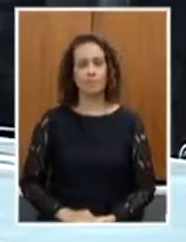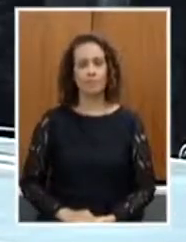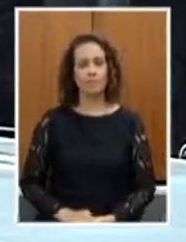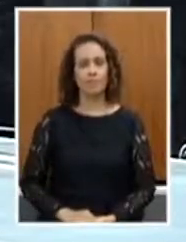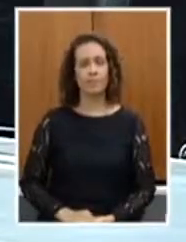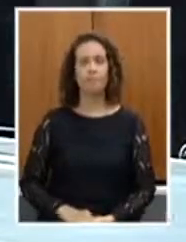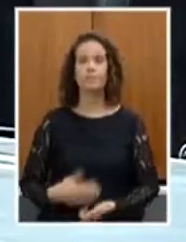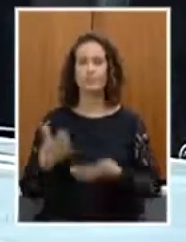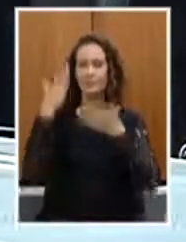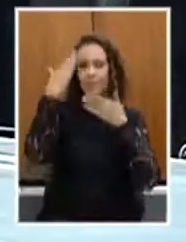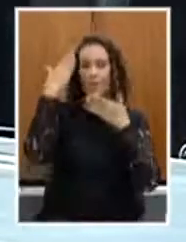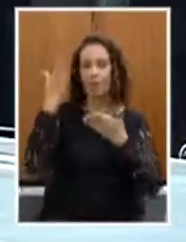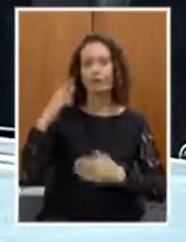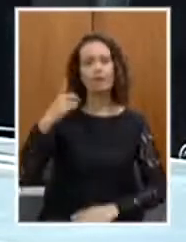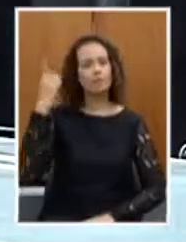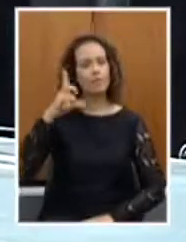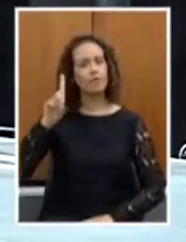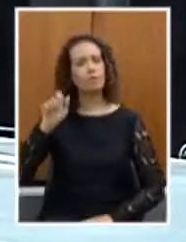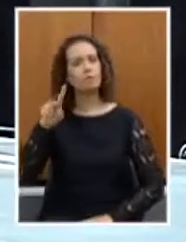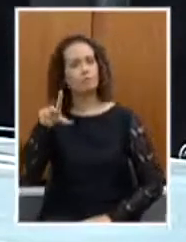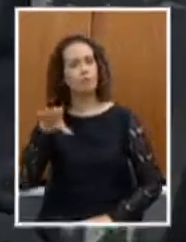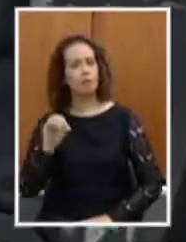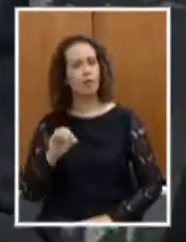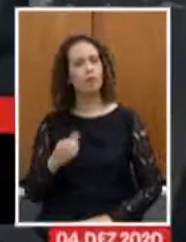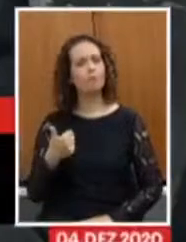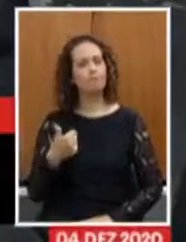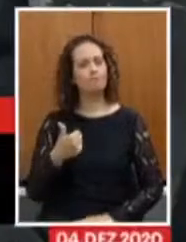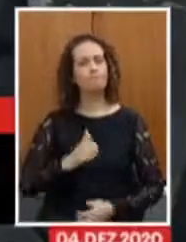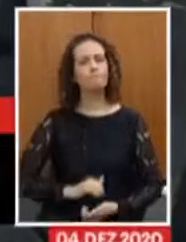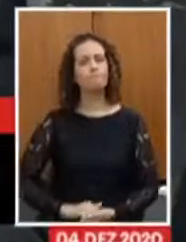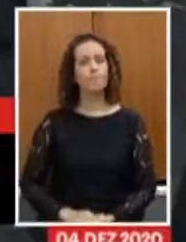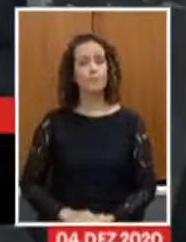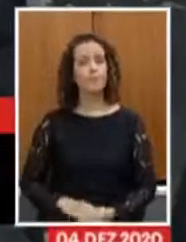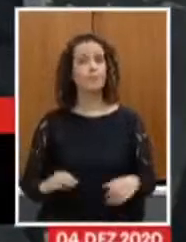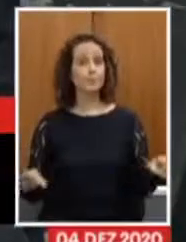Muito obrigado, deputado Dalmo Ribeiro Silva.